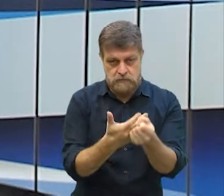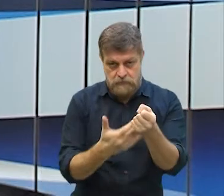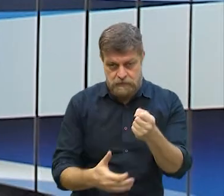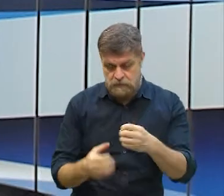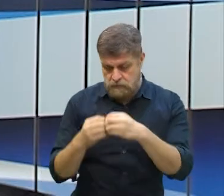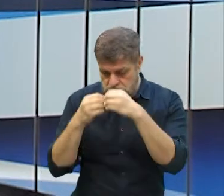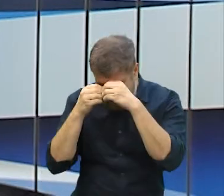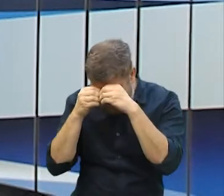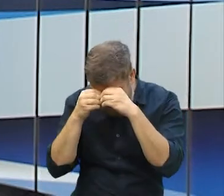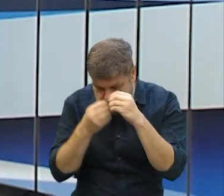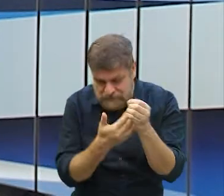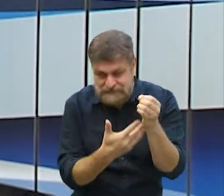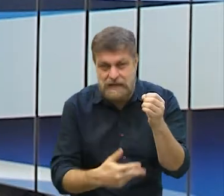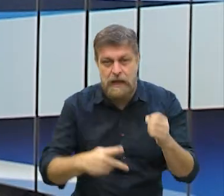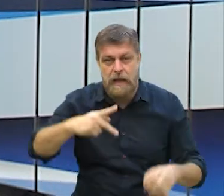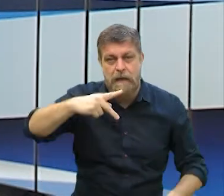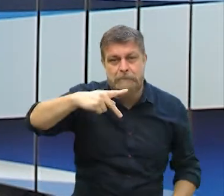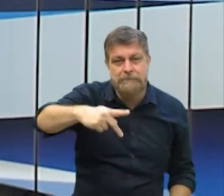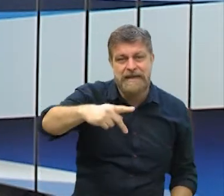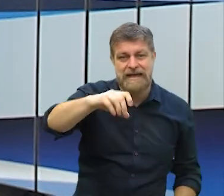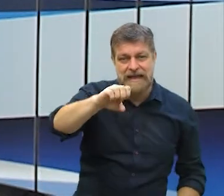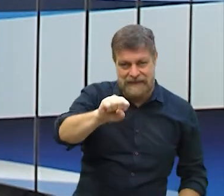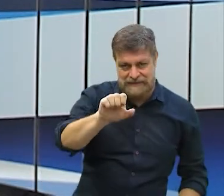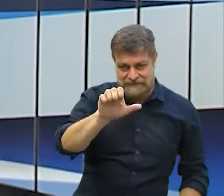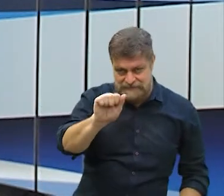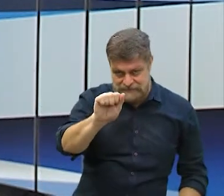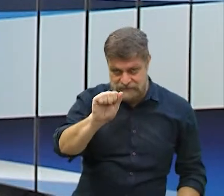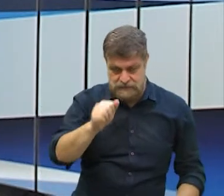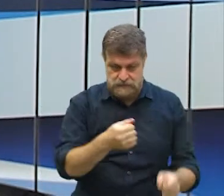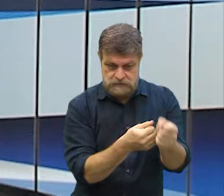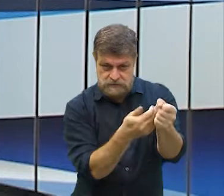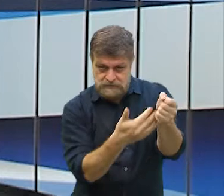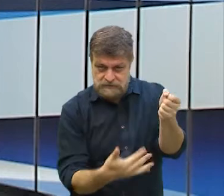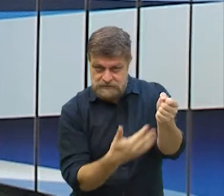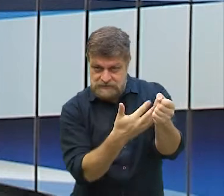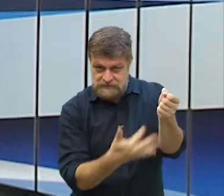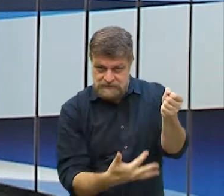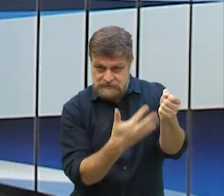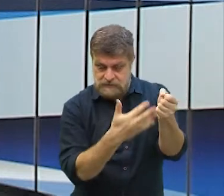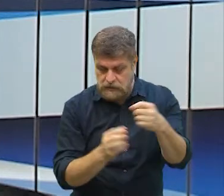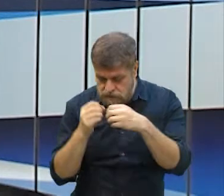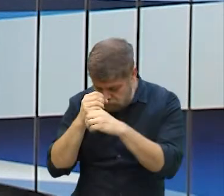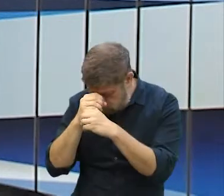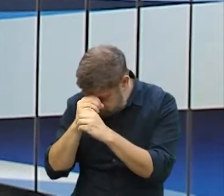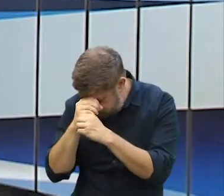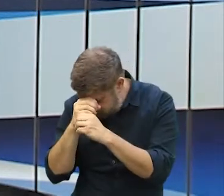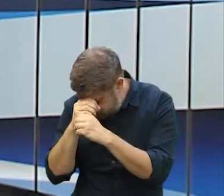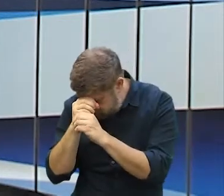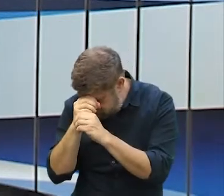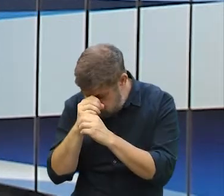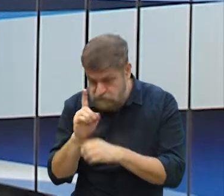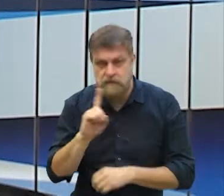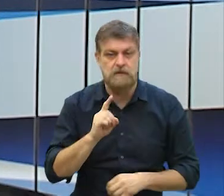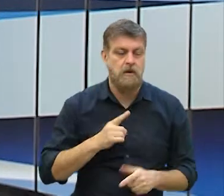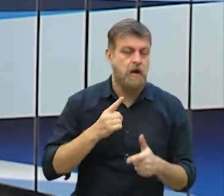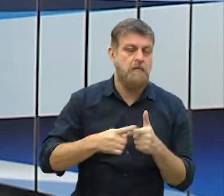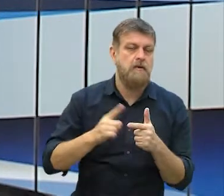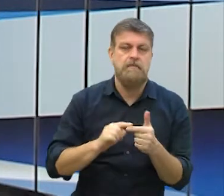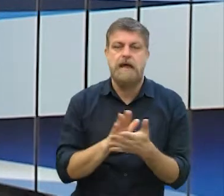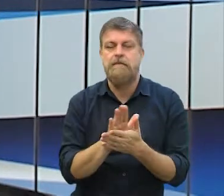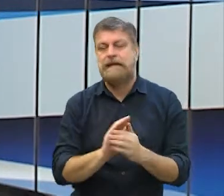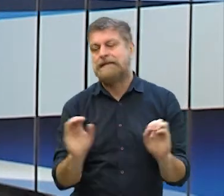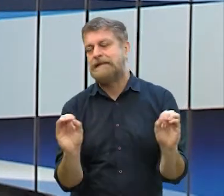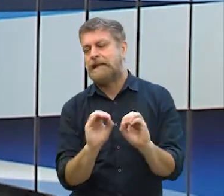teste PSA, antígeno prostático específico, feito através do exame de sangue,